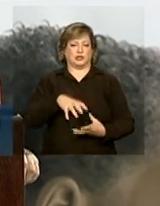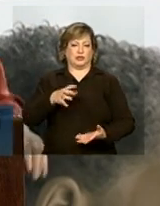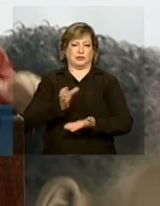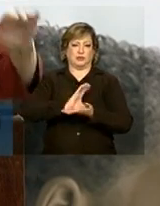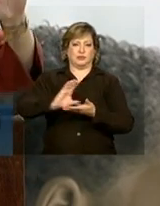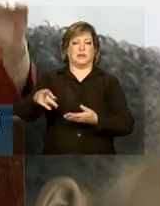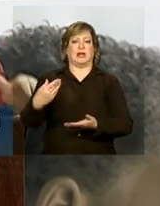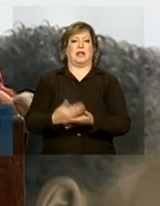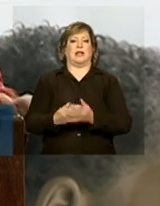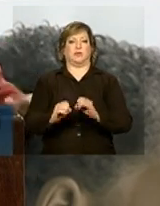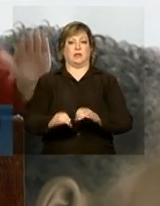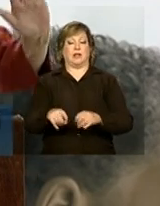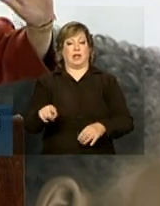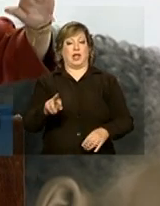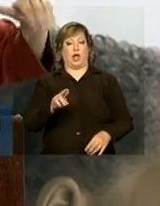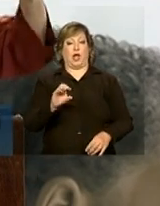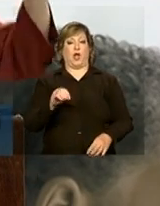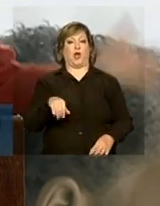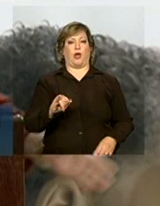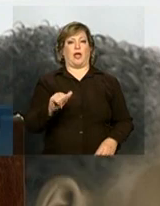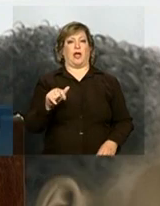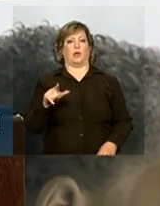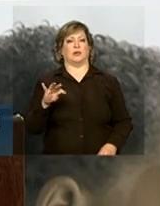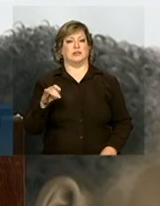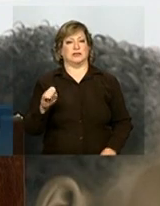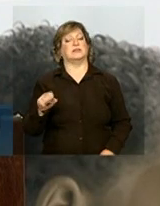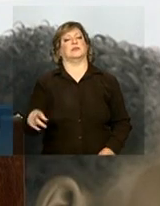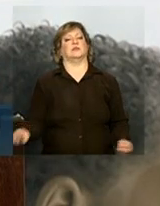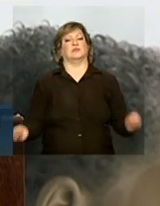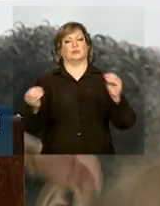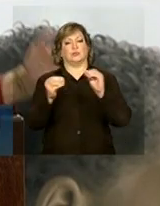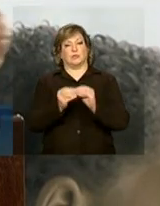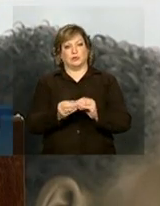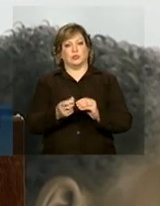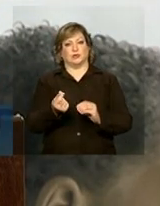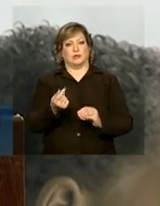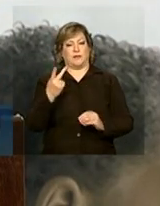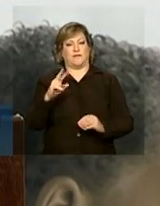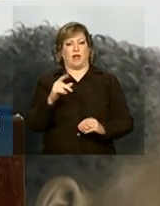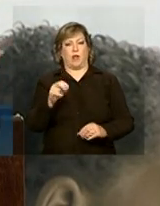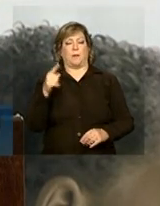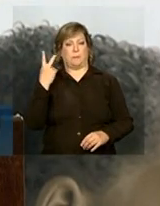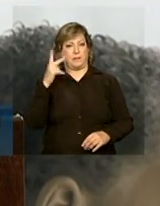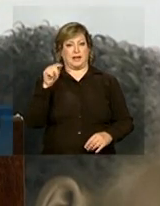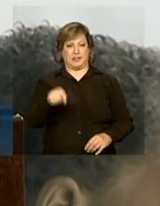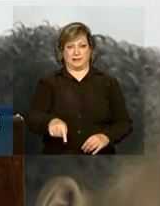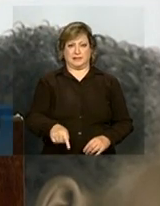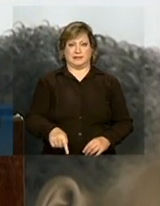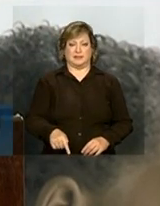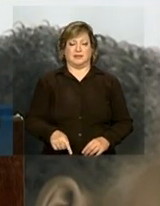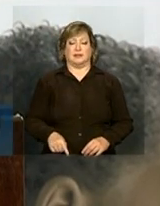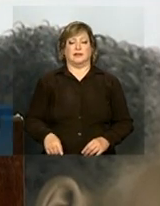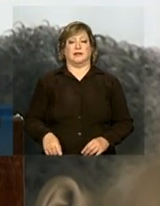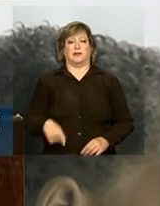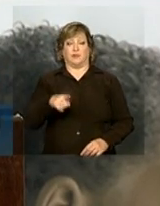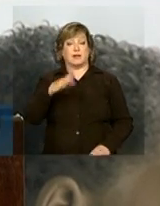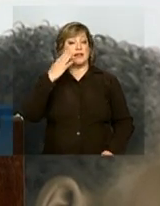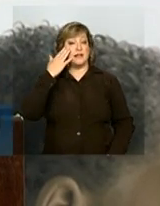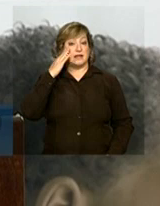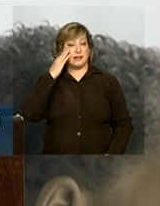educação. Os royalties agregam valor a isso. Entre um e outro, para vocês terem uma